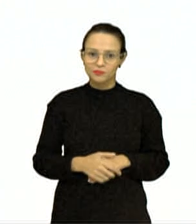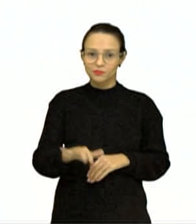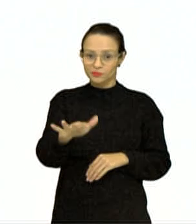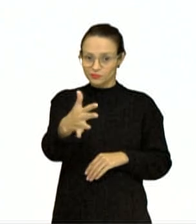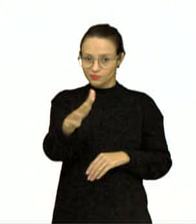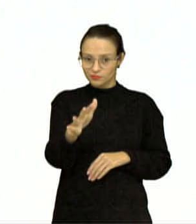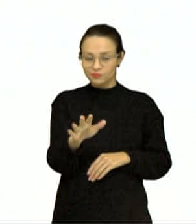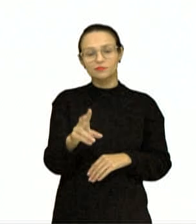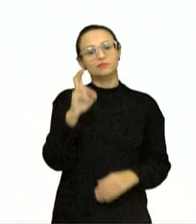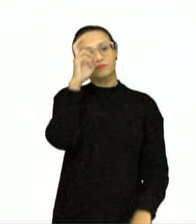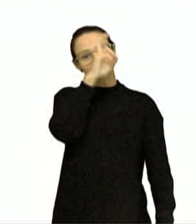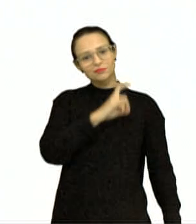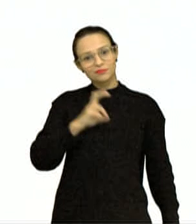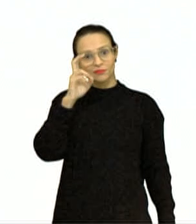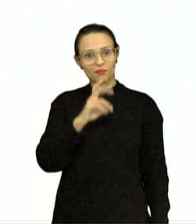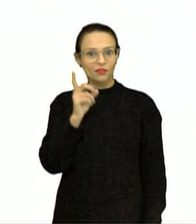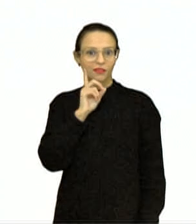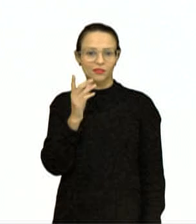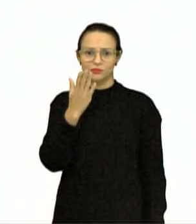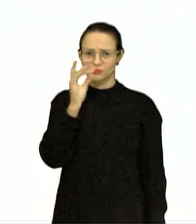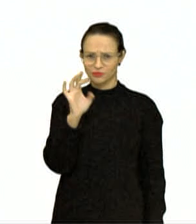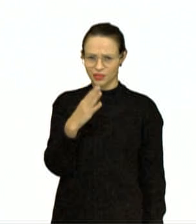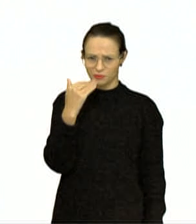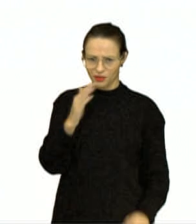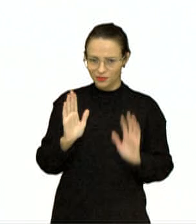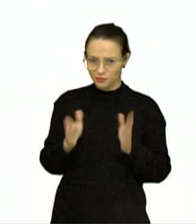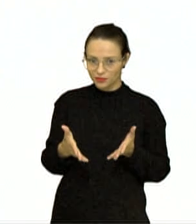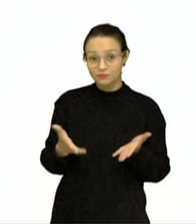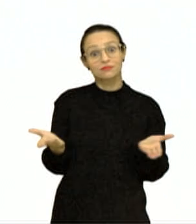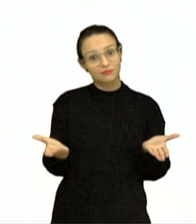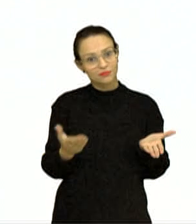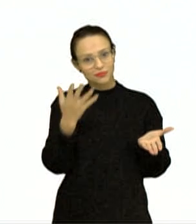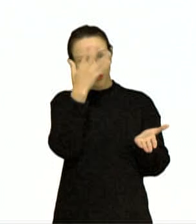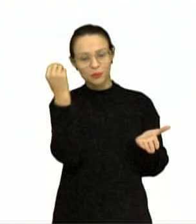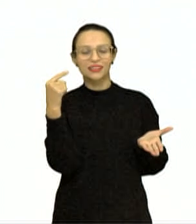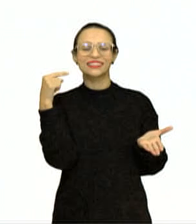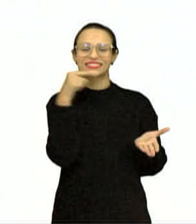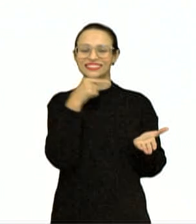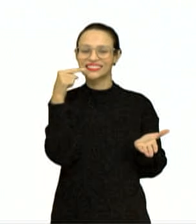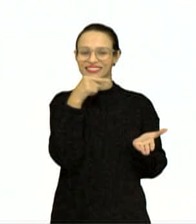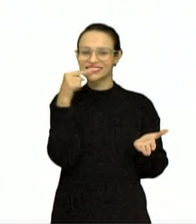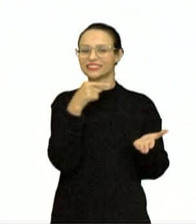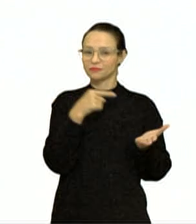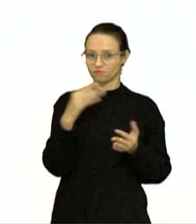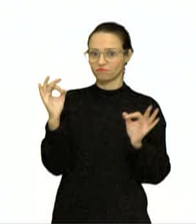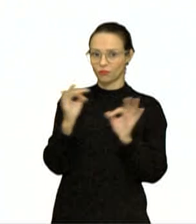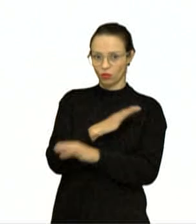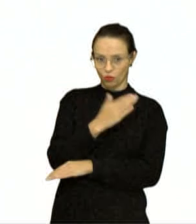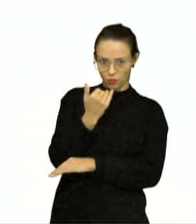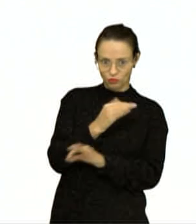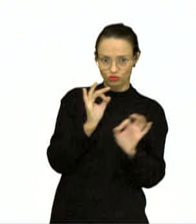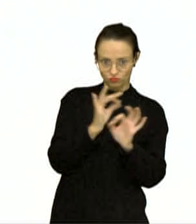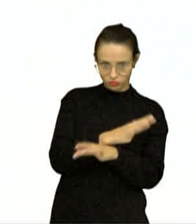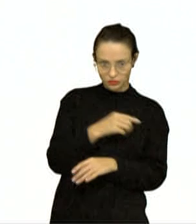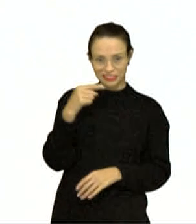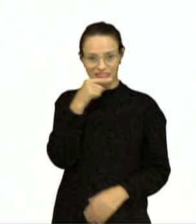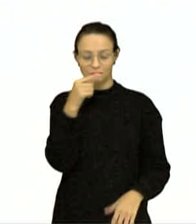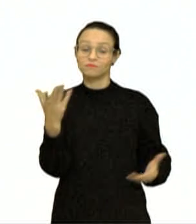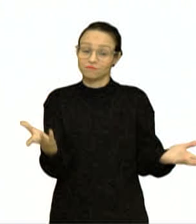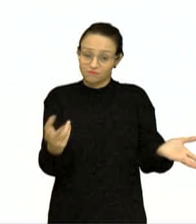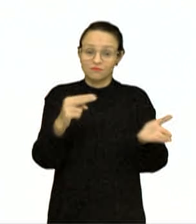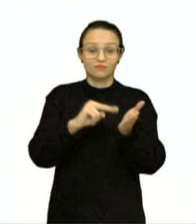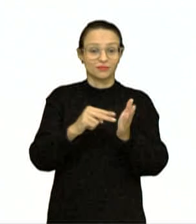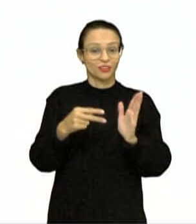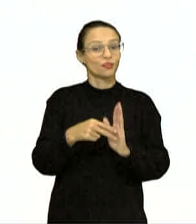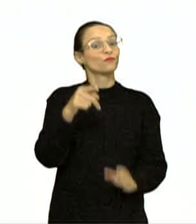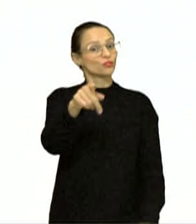cerca de 5 horas do dia. E não esqueça de escovar os dentes depois de comer. Ou seja,